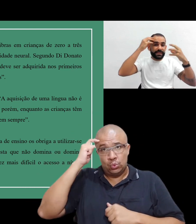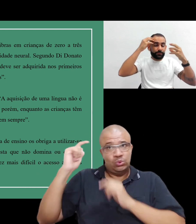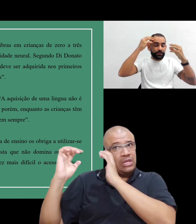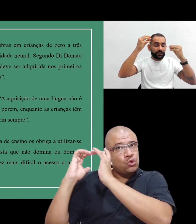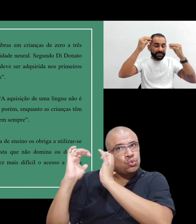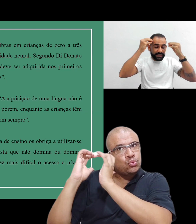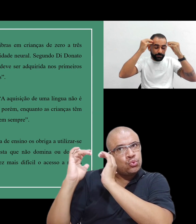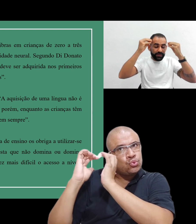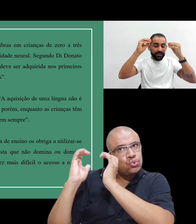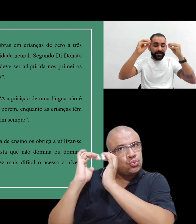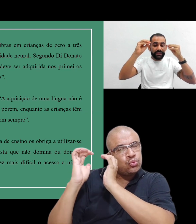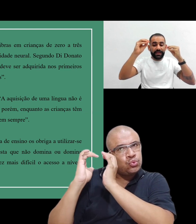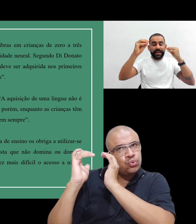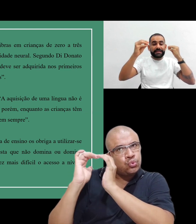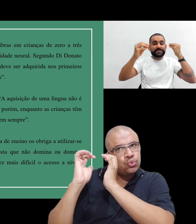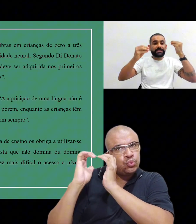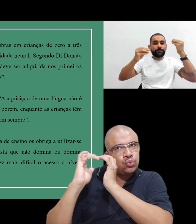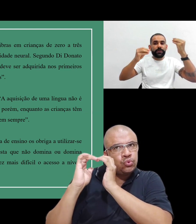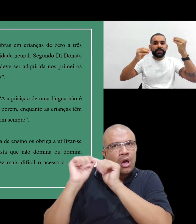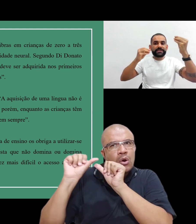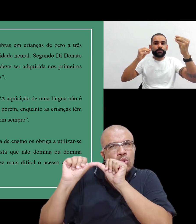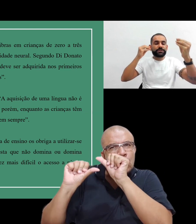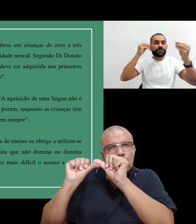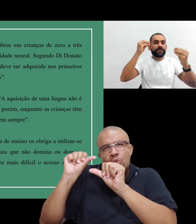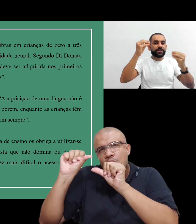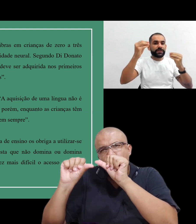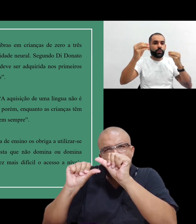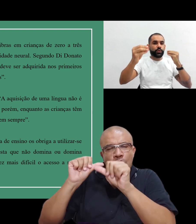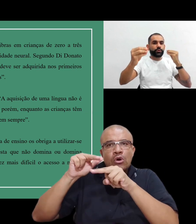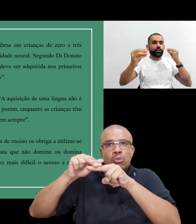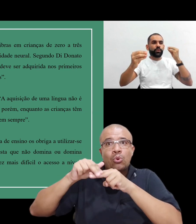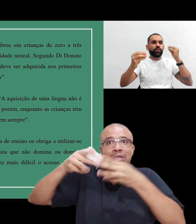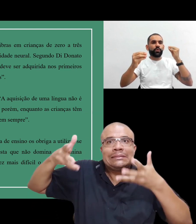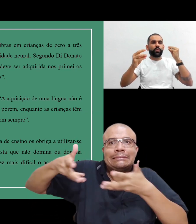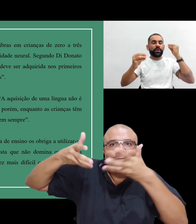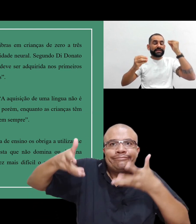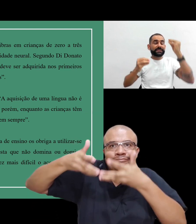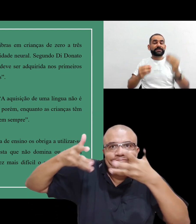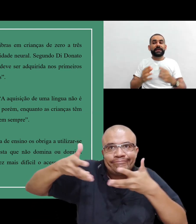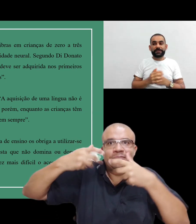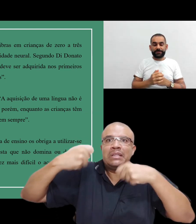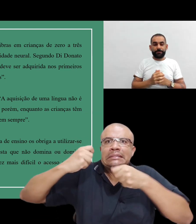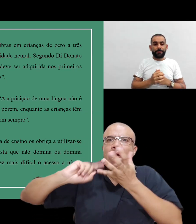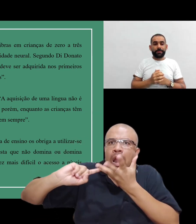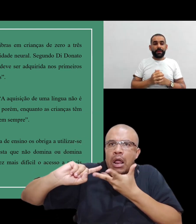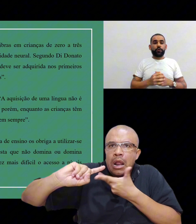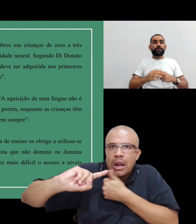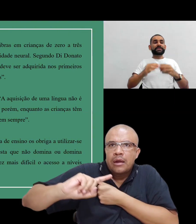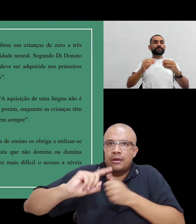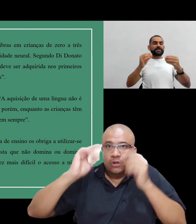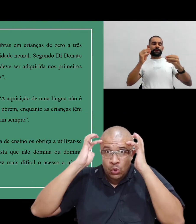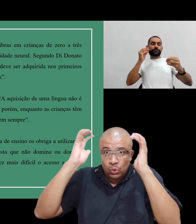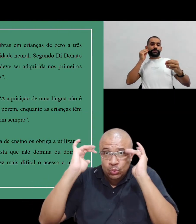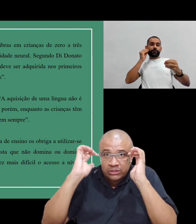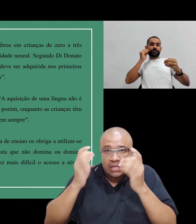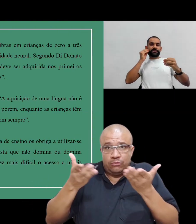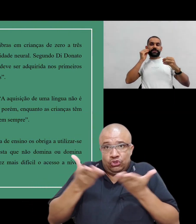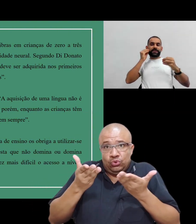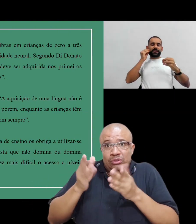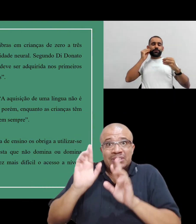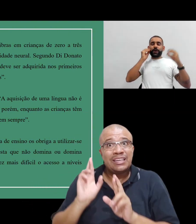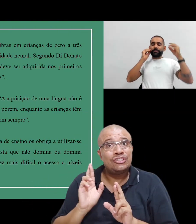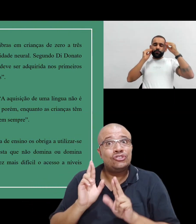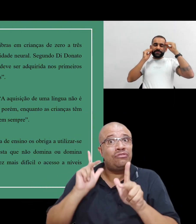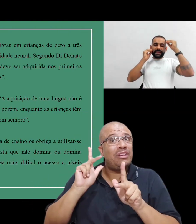nosso cérebro ele se modifica de acordo com a necessidade. O mesmo cérebro de